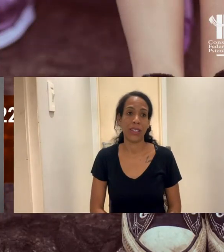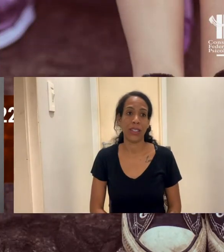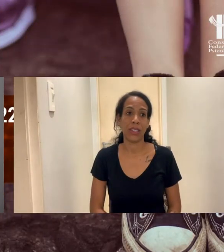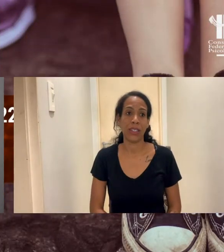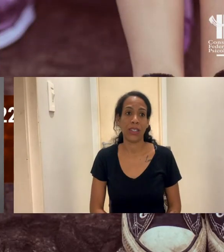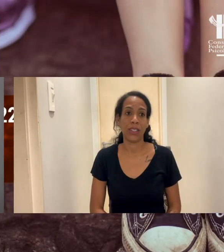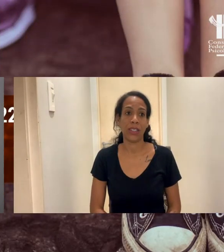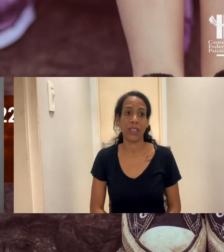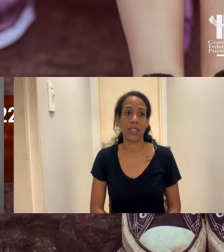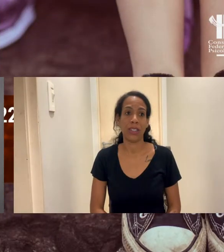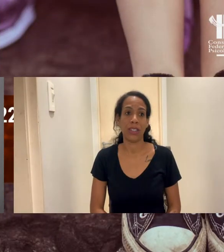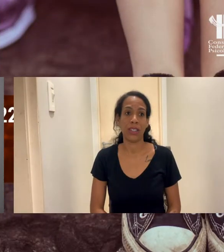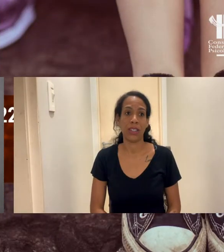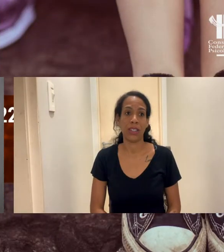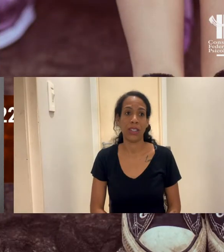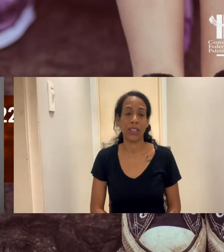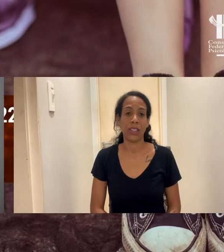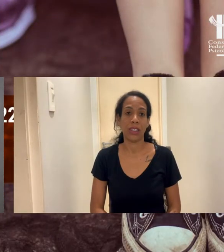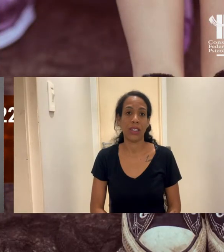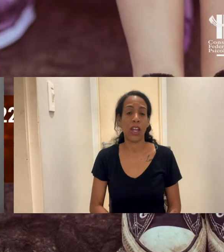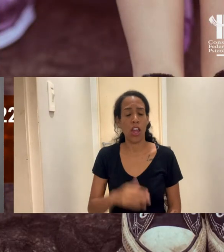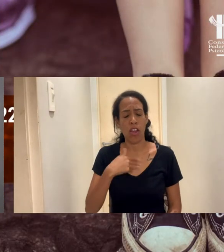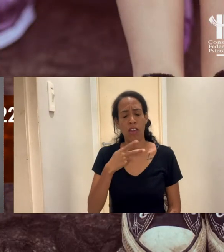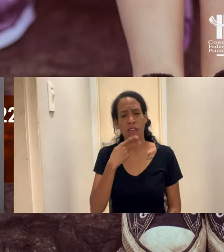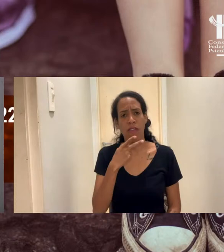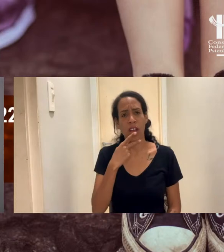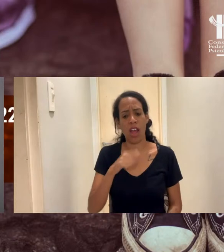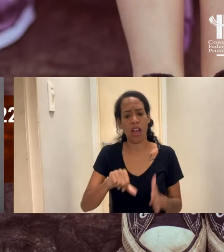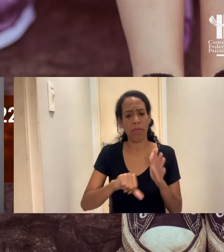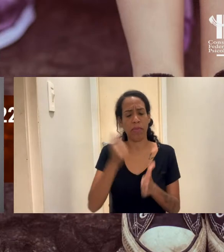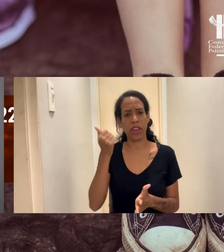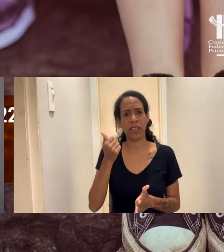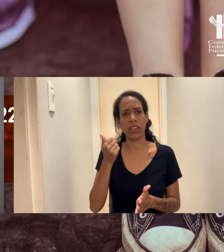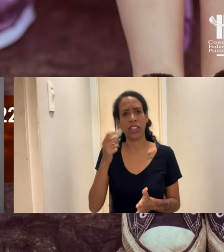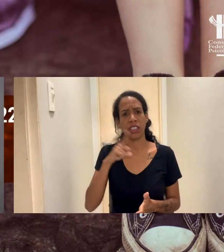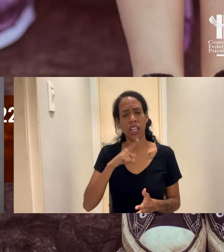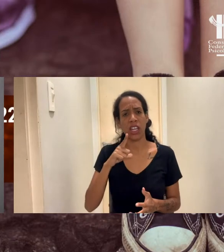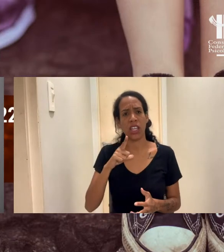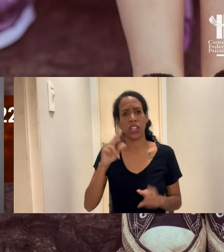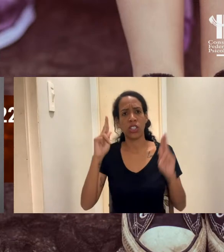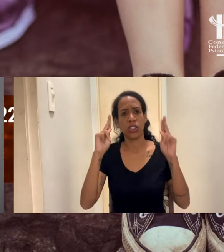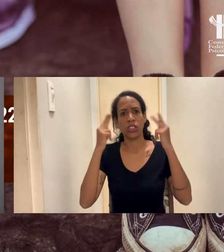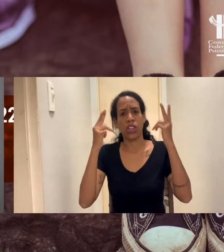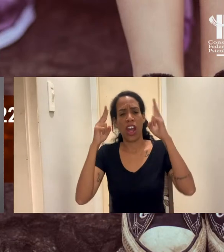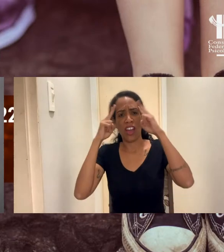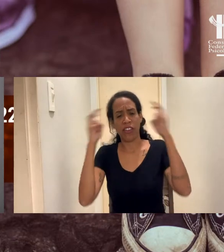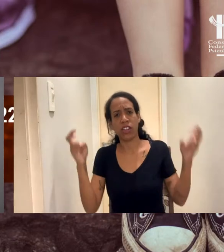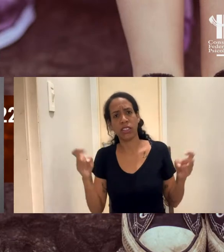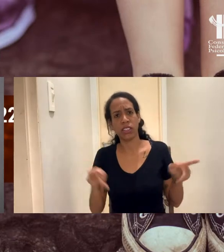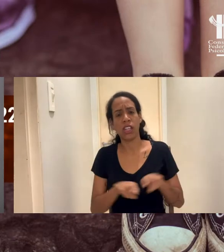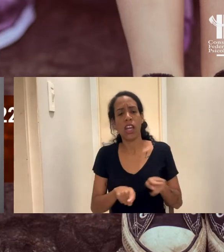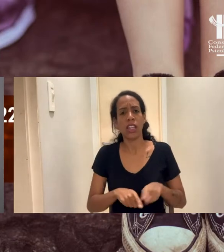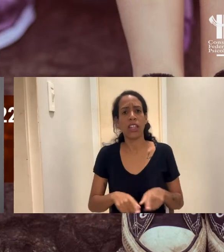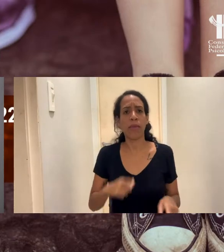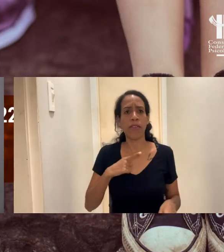primeira vez, a gente tem um histórico de violações, né? A gente tem uma legislação que é o